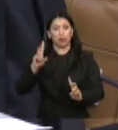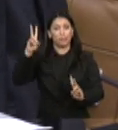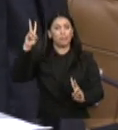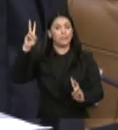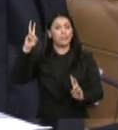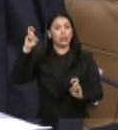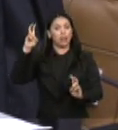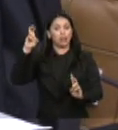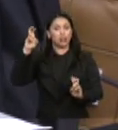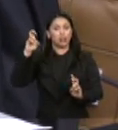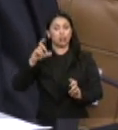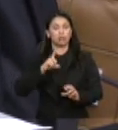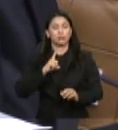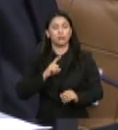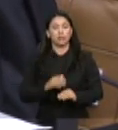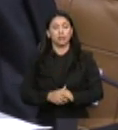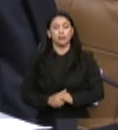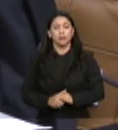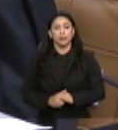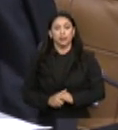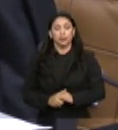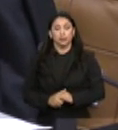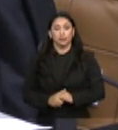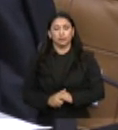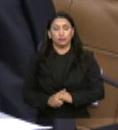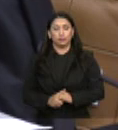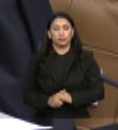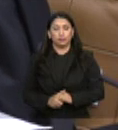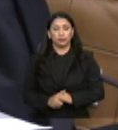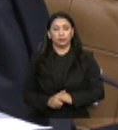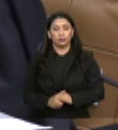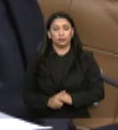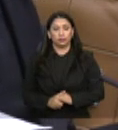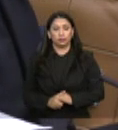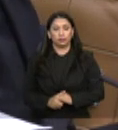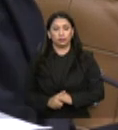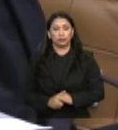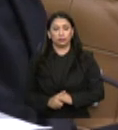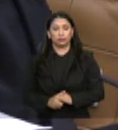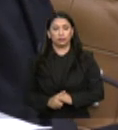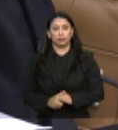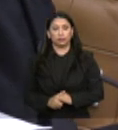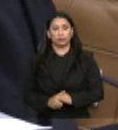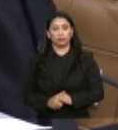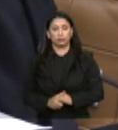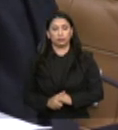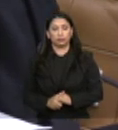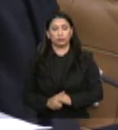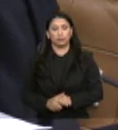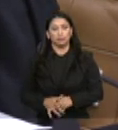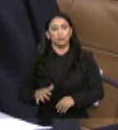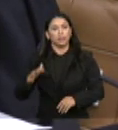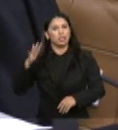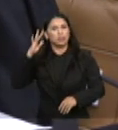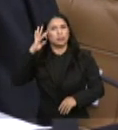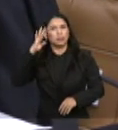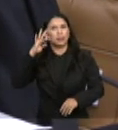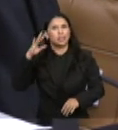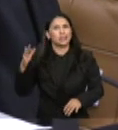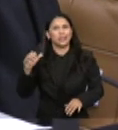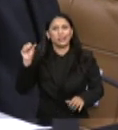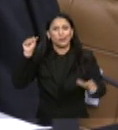aspas a maior de quantas distâncias logo a imaginação conceber é a da Morte